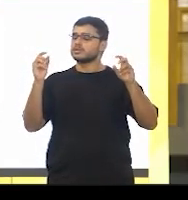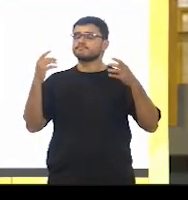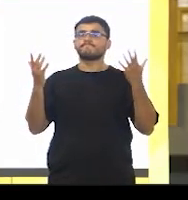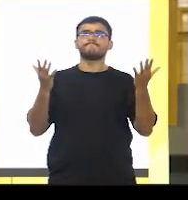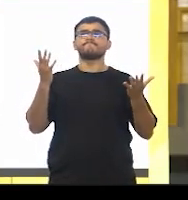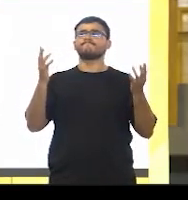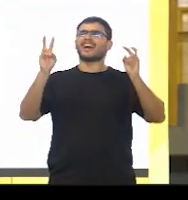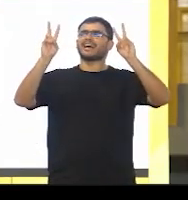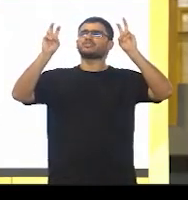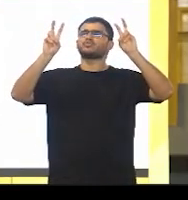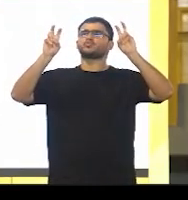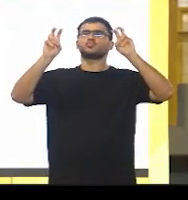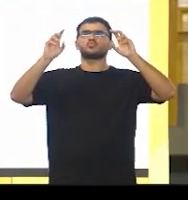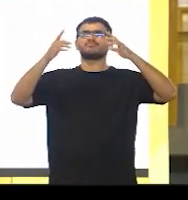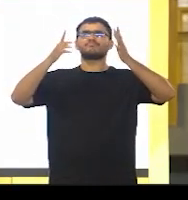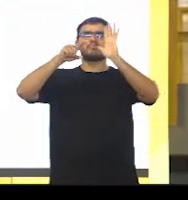habilidade.